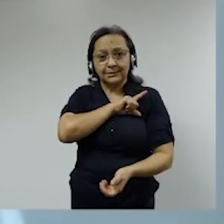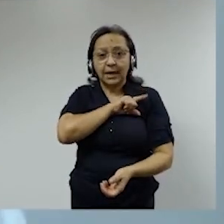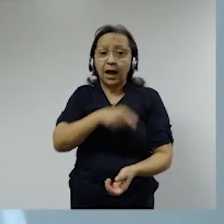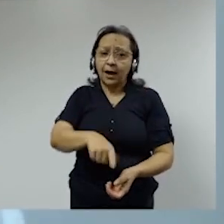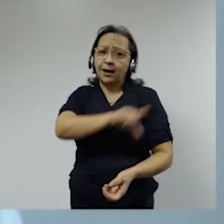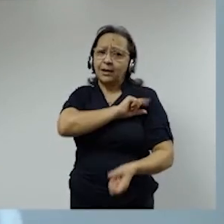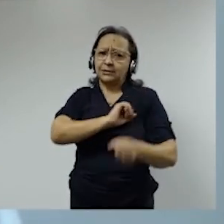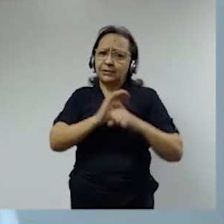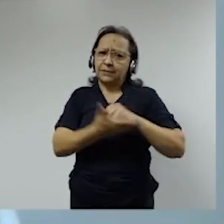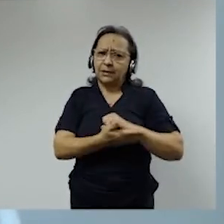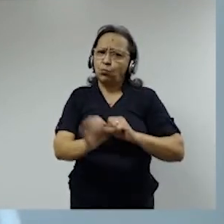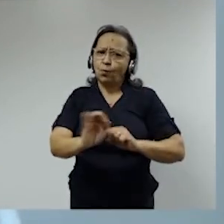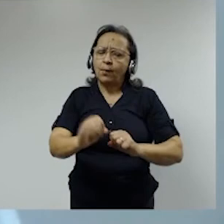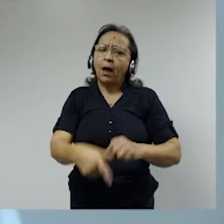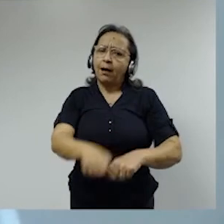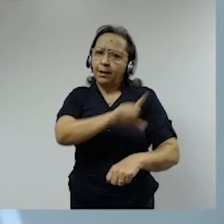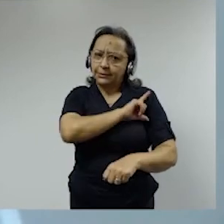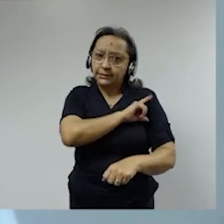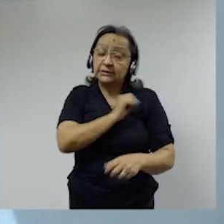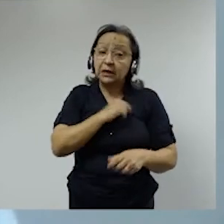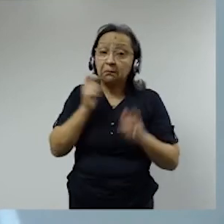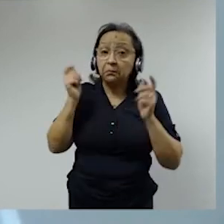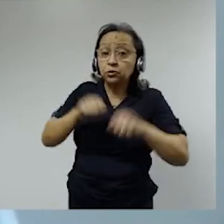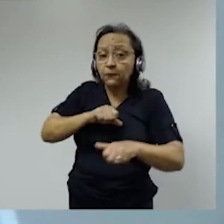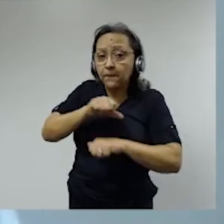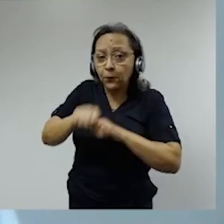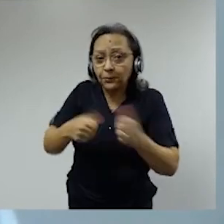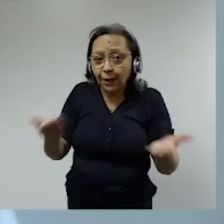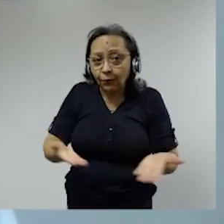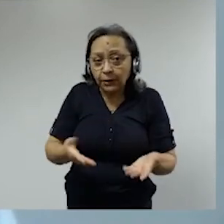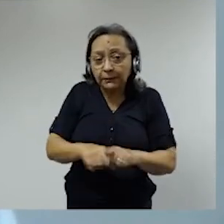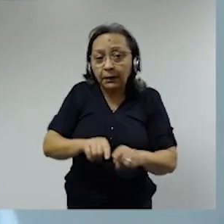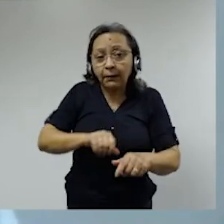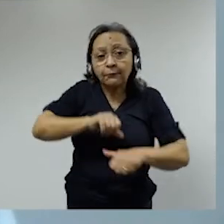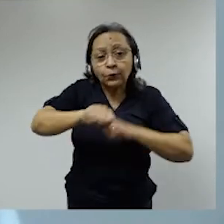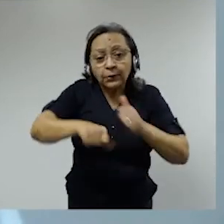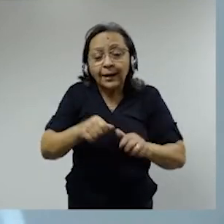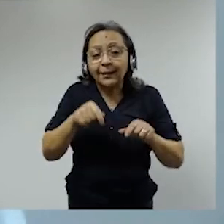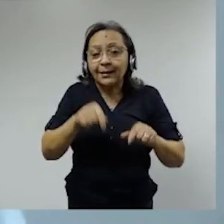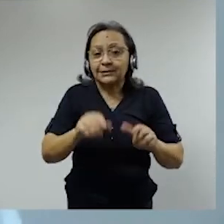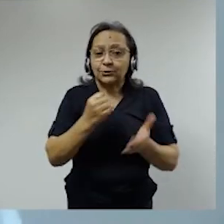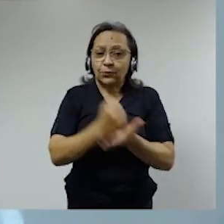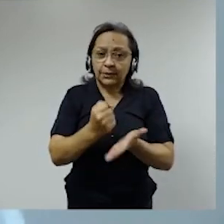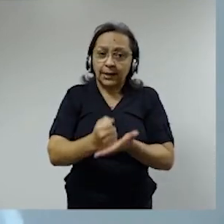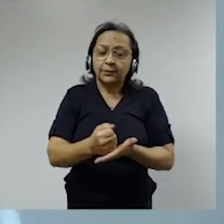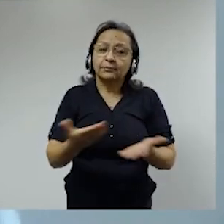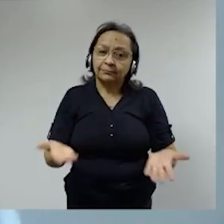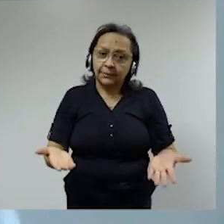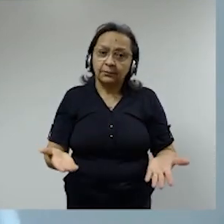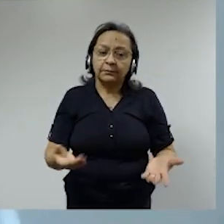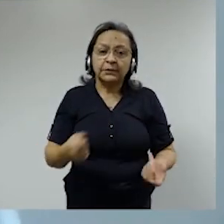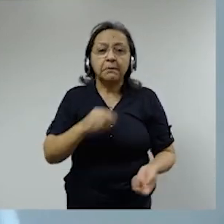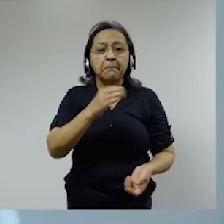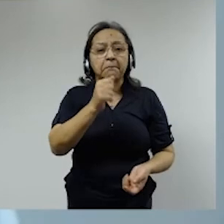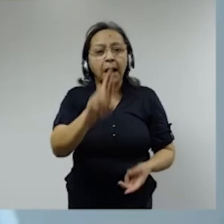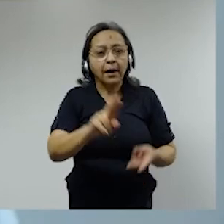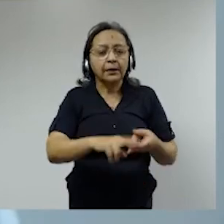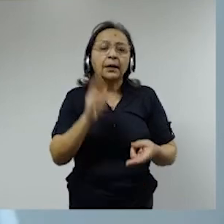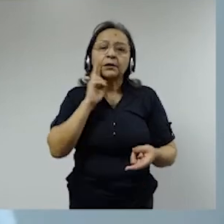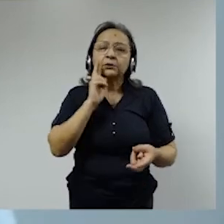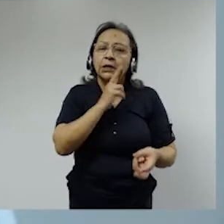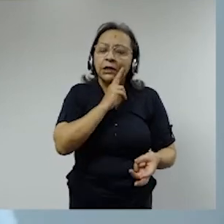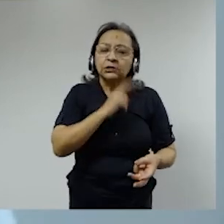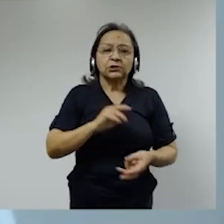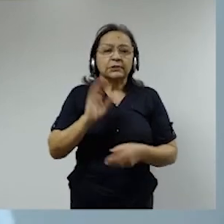pandemia. Se é possível modificação, alteração em relação a eles. Bares, restaurantes, cinemas, teatro, casas